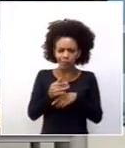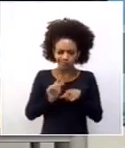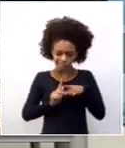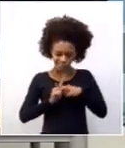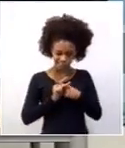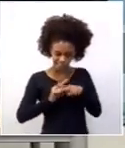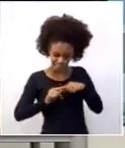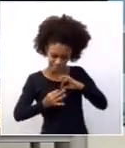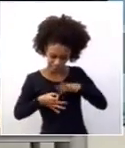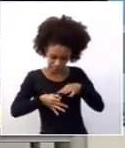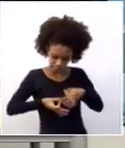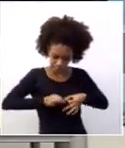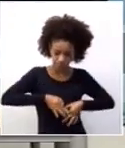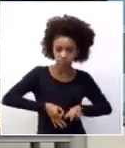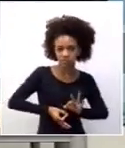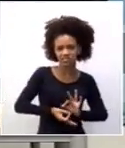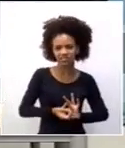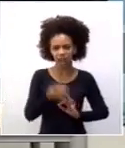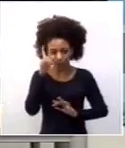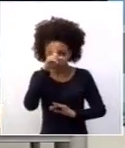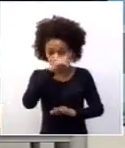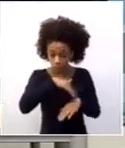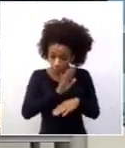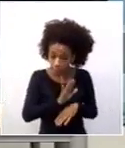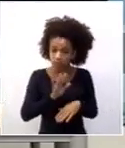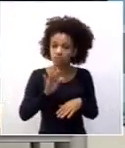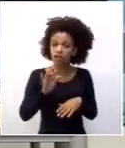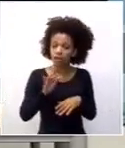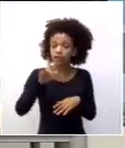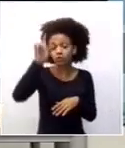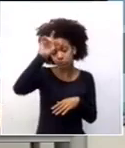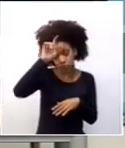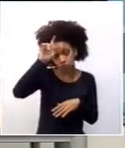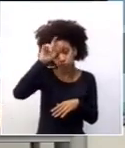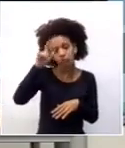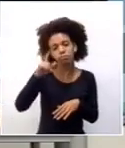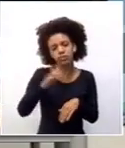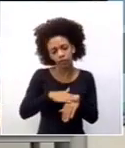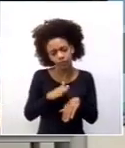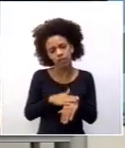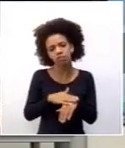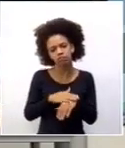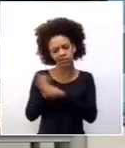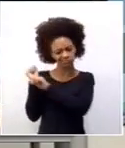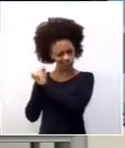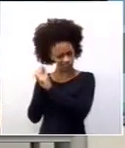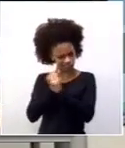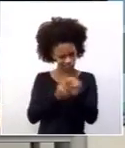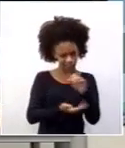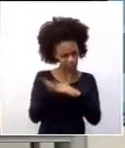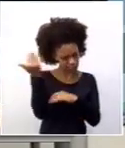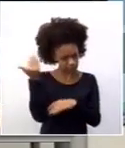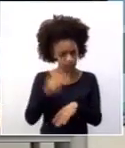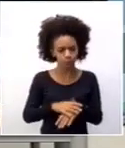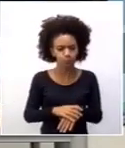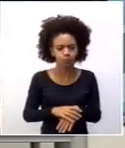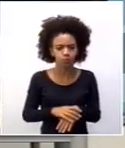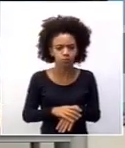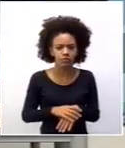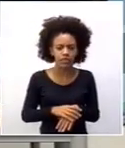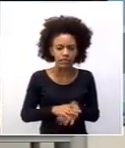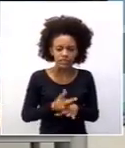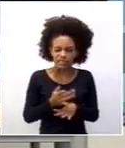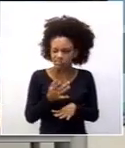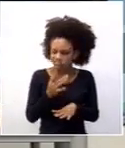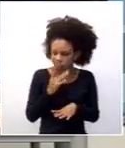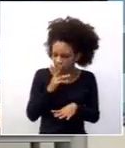complexas, assim, que foram feitas pelos egípcios, né, nessa época daí, tá bom? Vamos falar de mais algumas coisinhas, nossa aula já deve estar